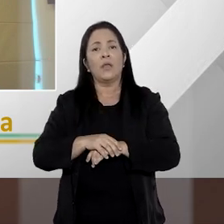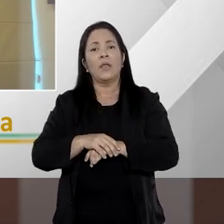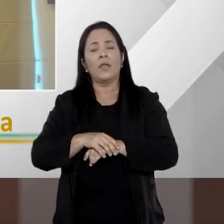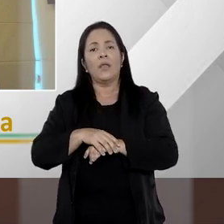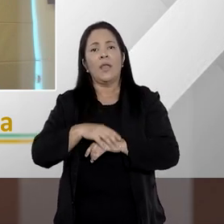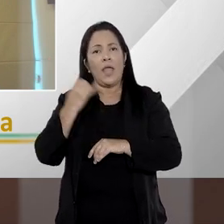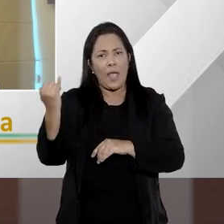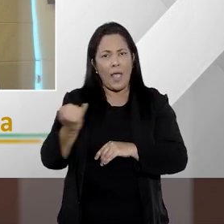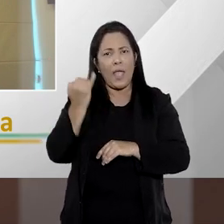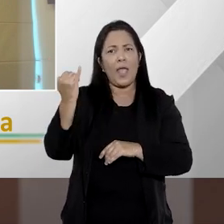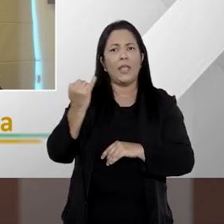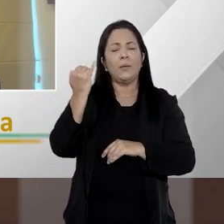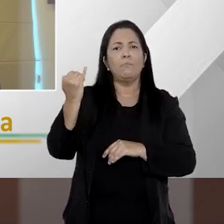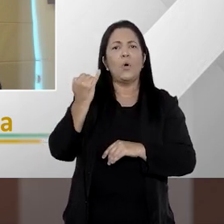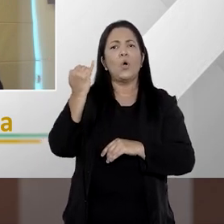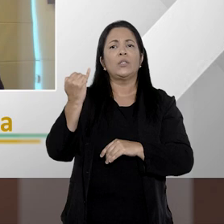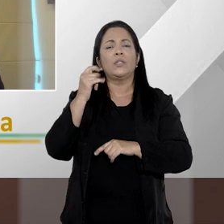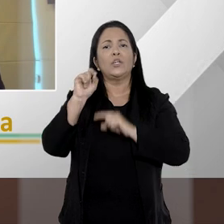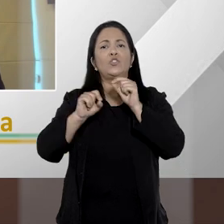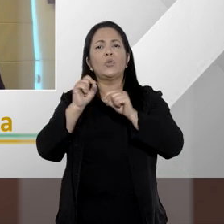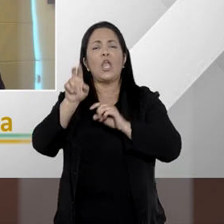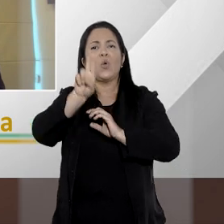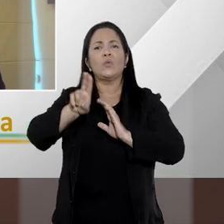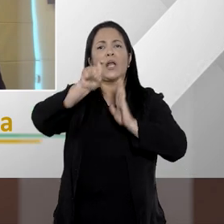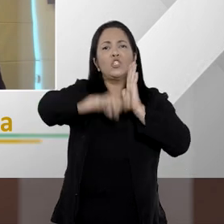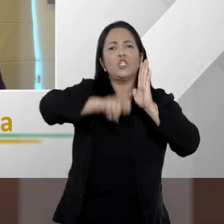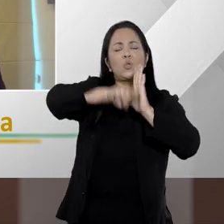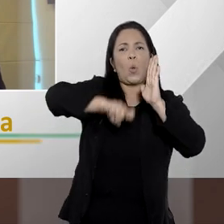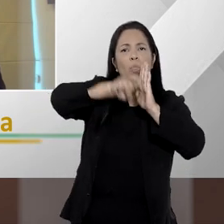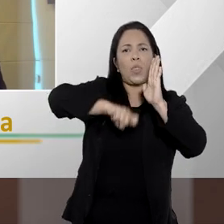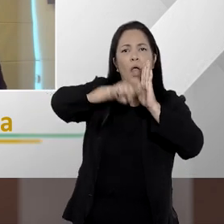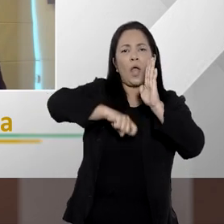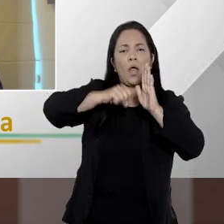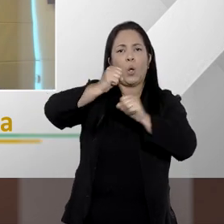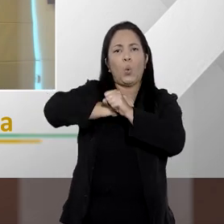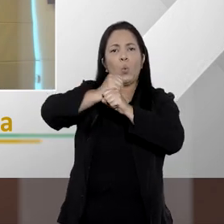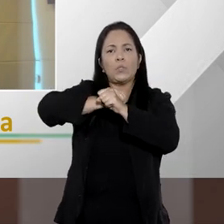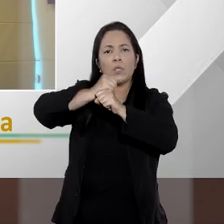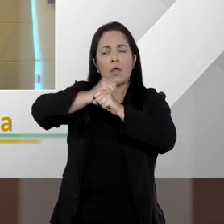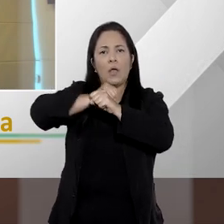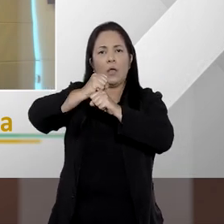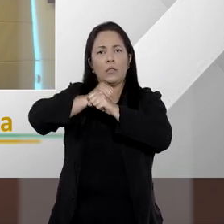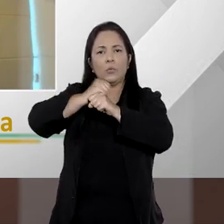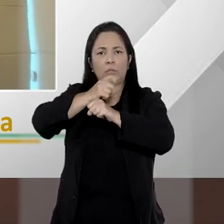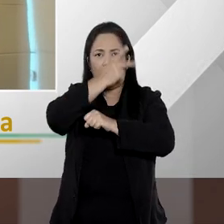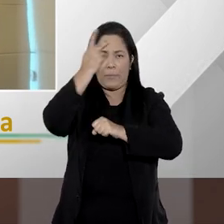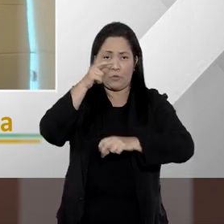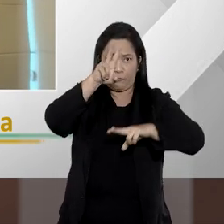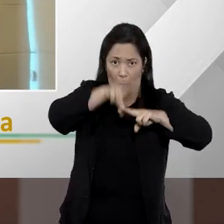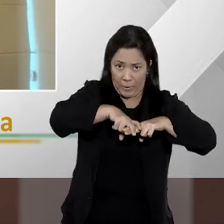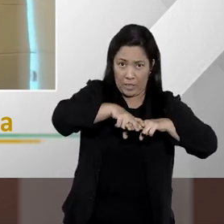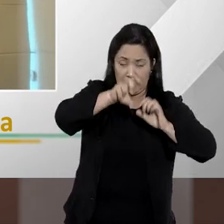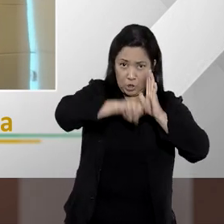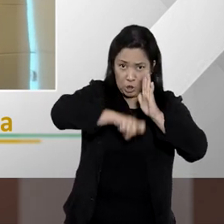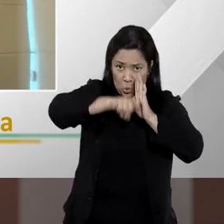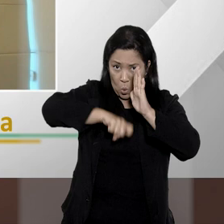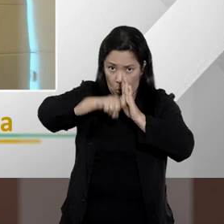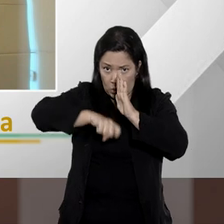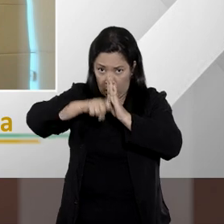do Instituto da Remissão, nesse contexto da ressocialização? Fátima, esse é um tema